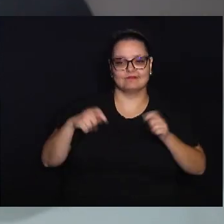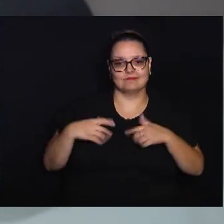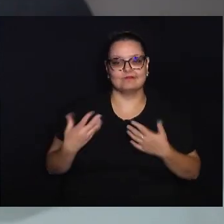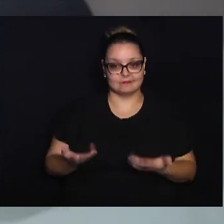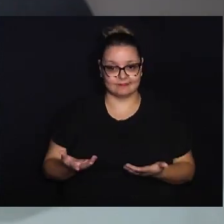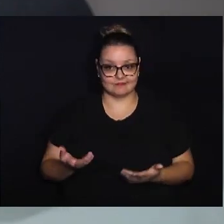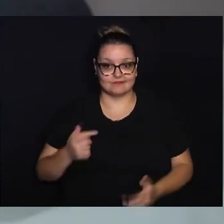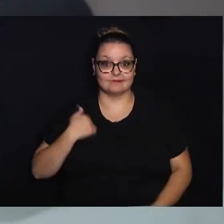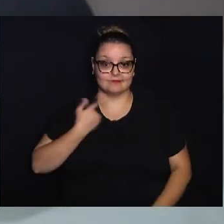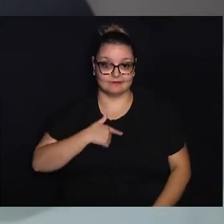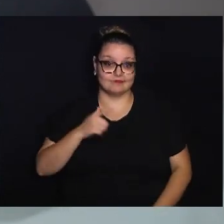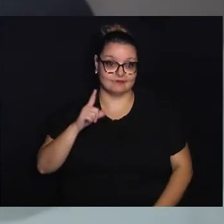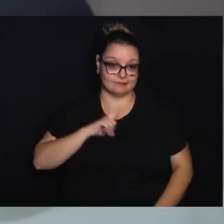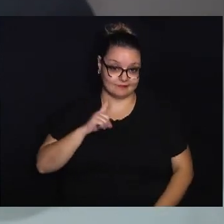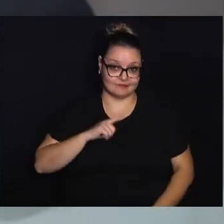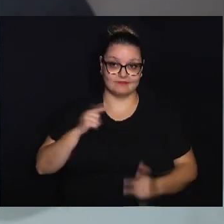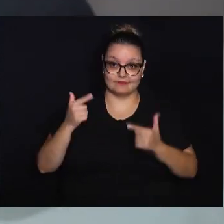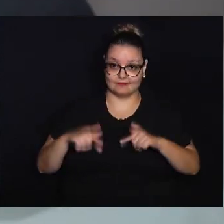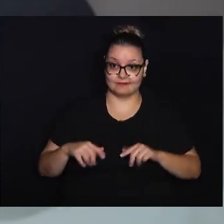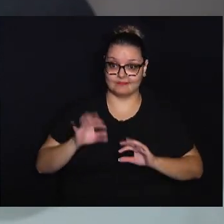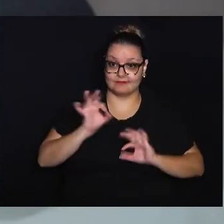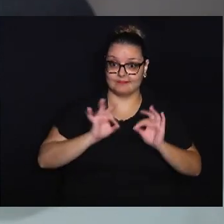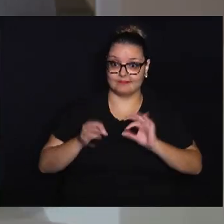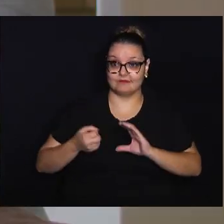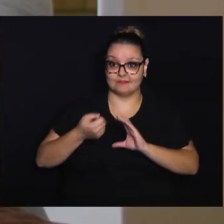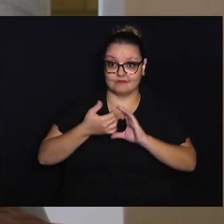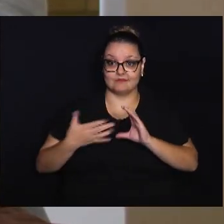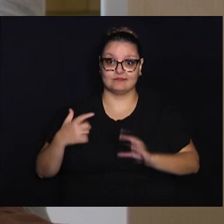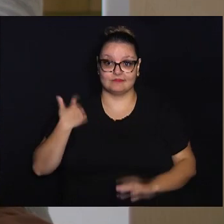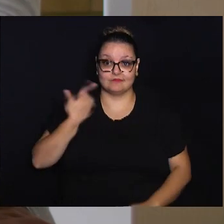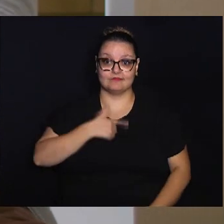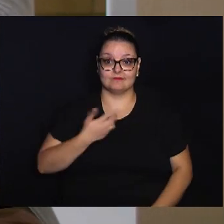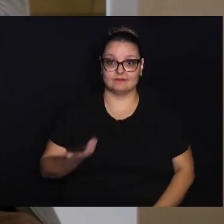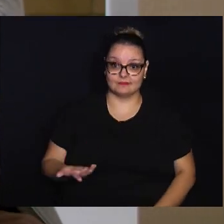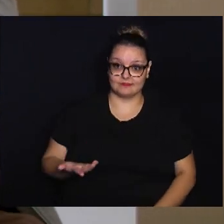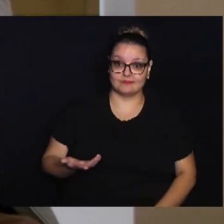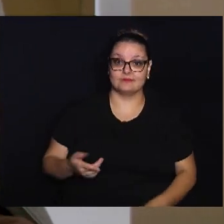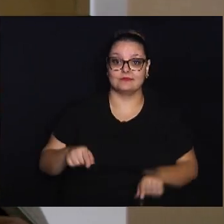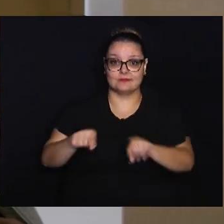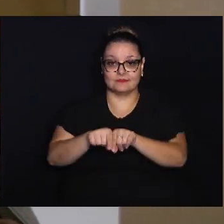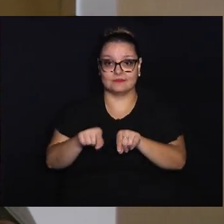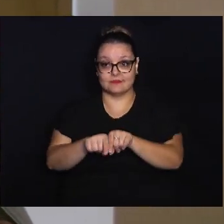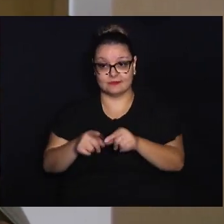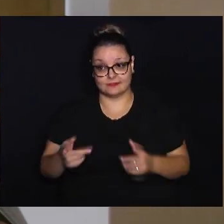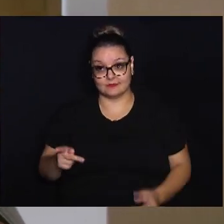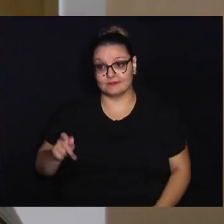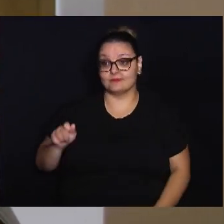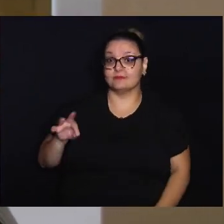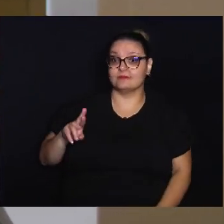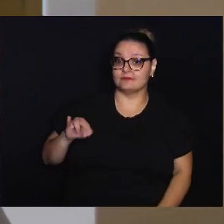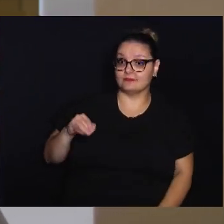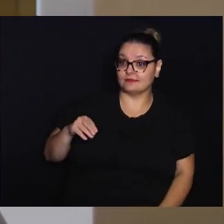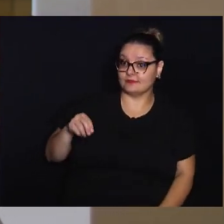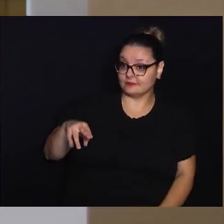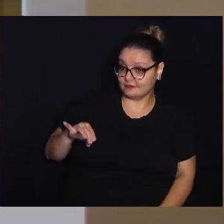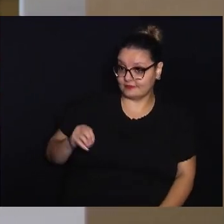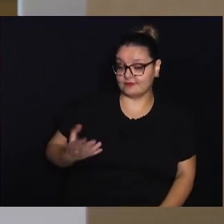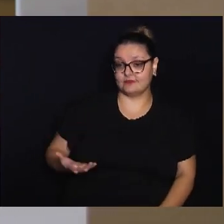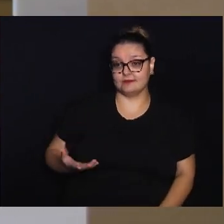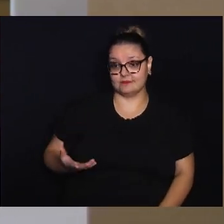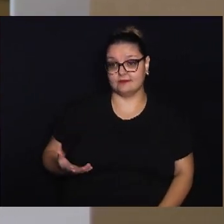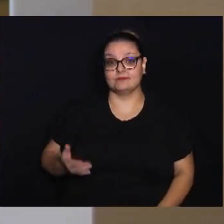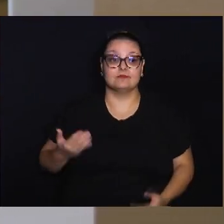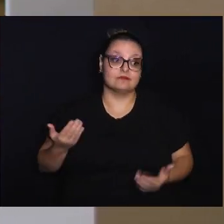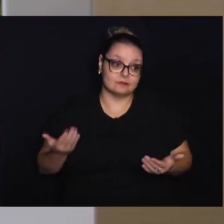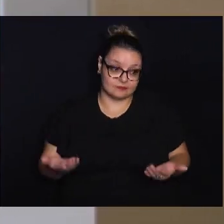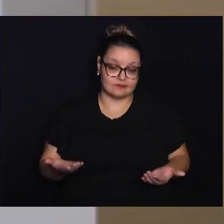aconchegante possível. Então a gente tem um local personalizado com as nossas características, além de que a gente tem patrimônio. Então, a partir do